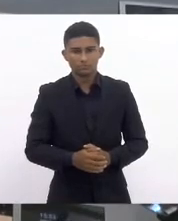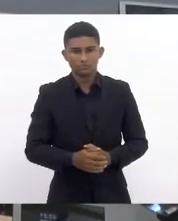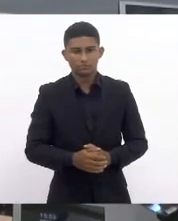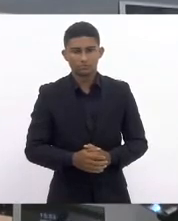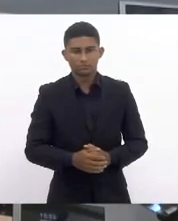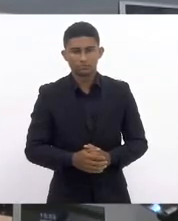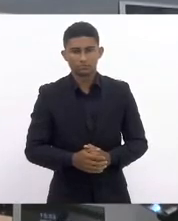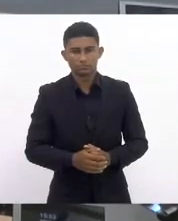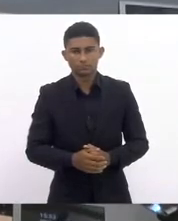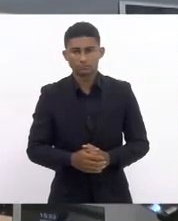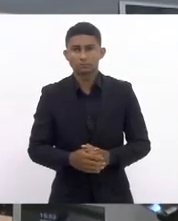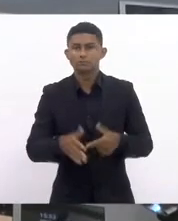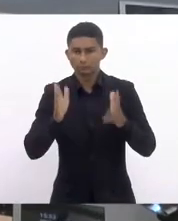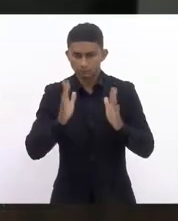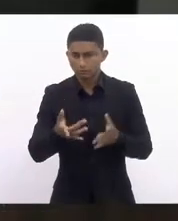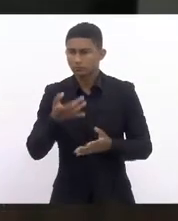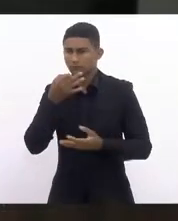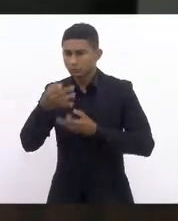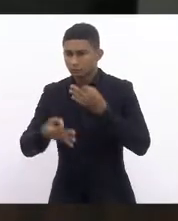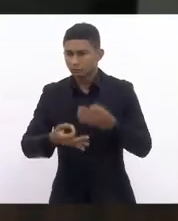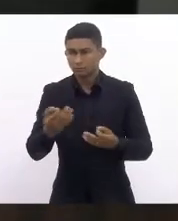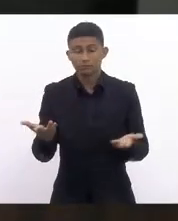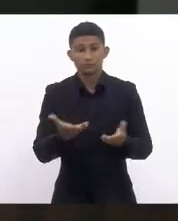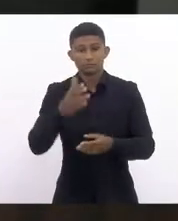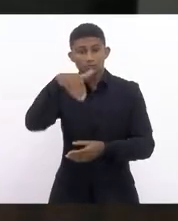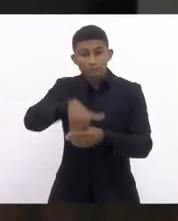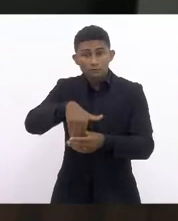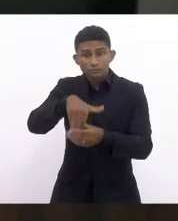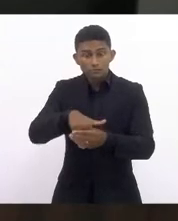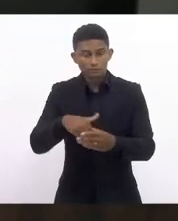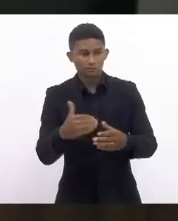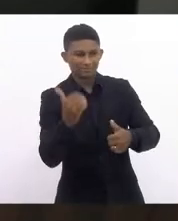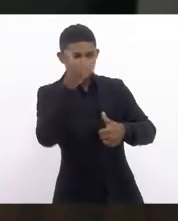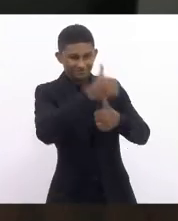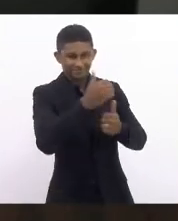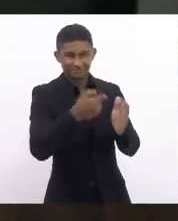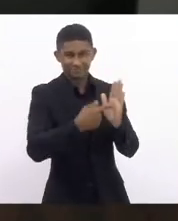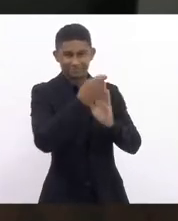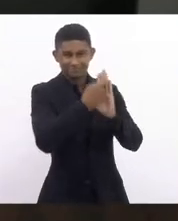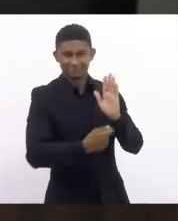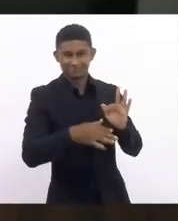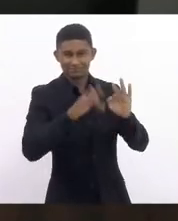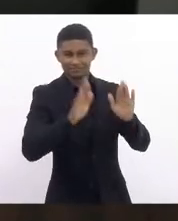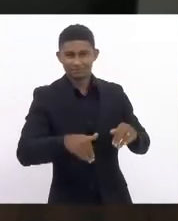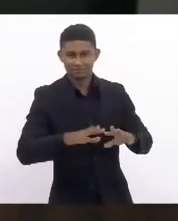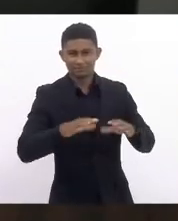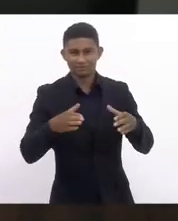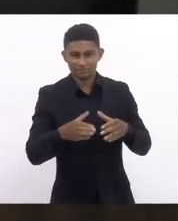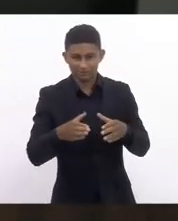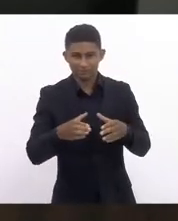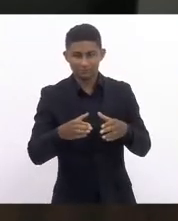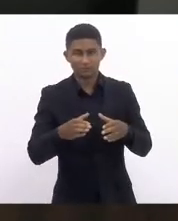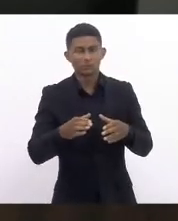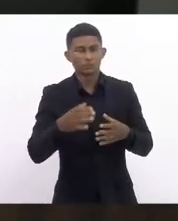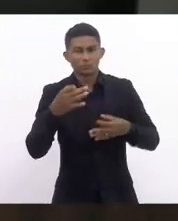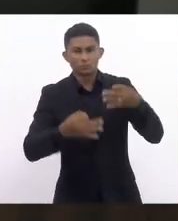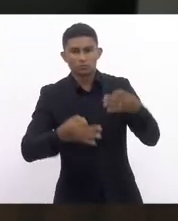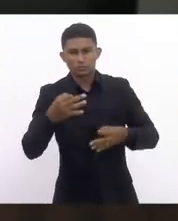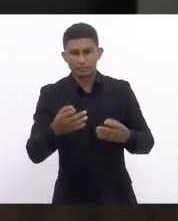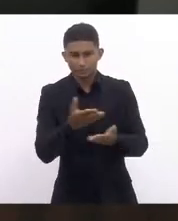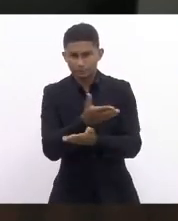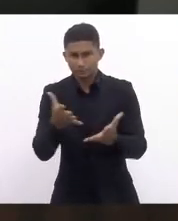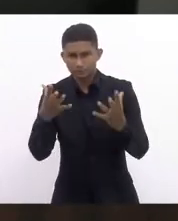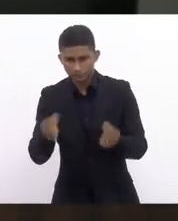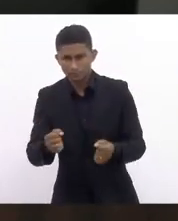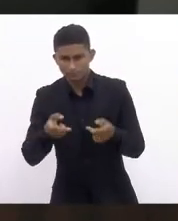Com os pareceres emitidos em votação substitutiva, com forma final de redação da Comissão de Constituição e Justiça. Senhores que aprovam, permaneçam como